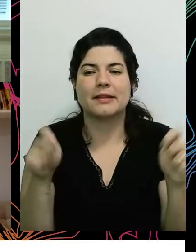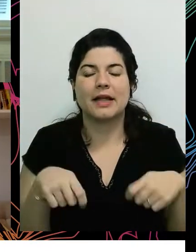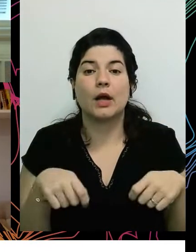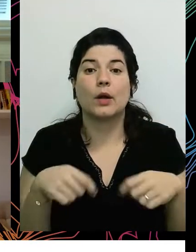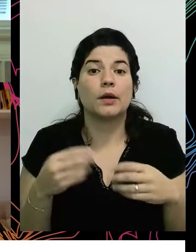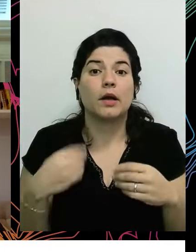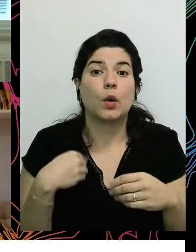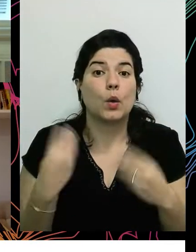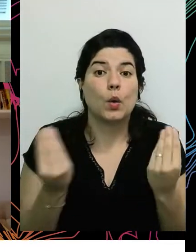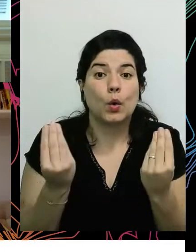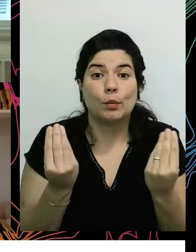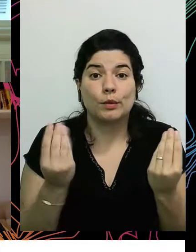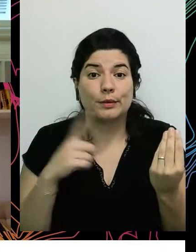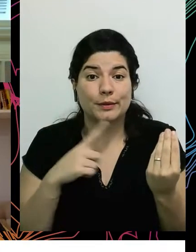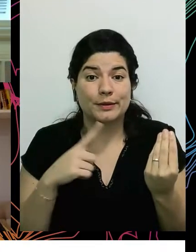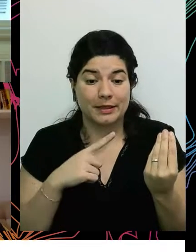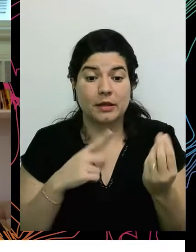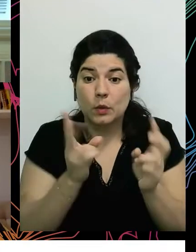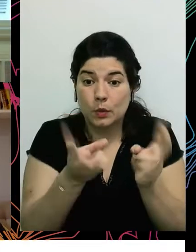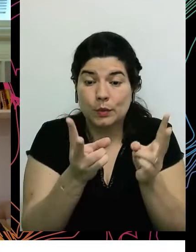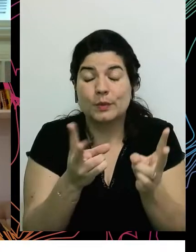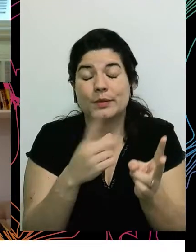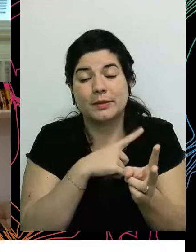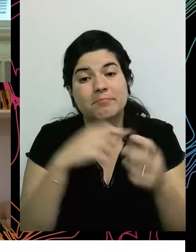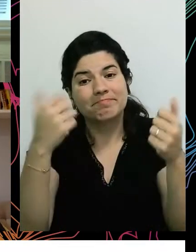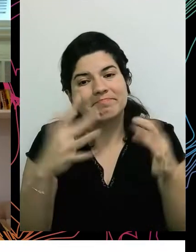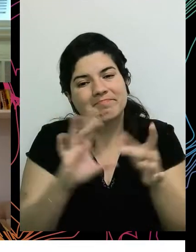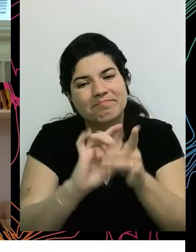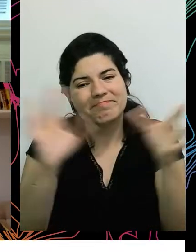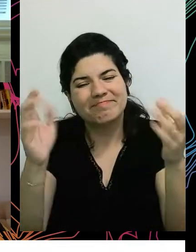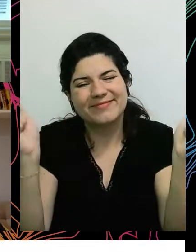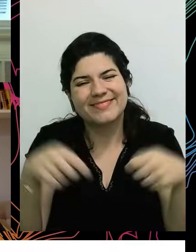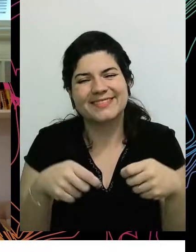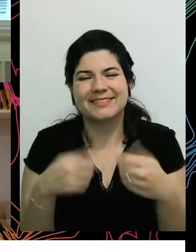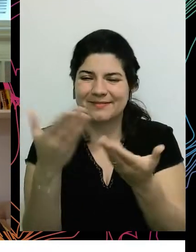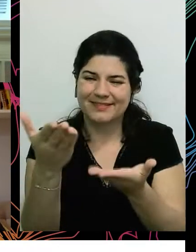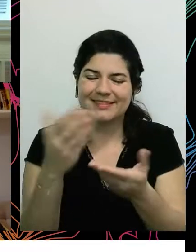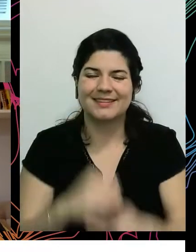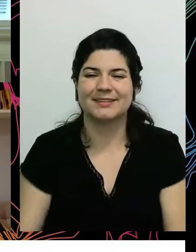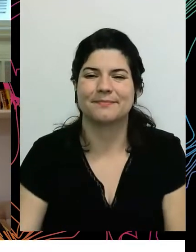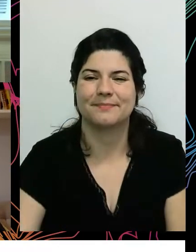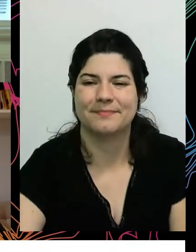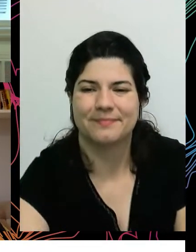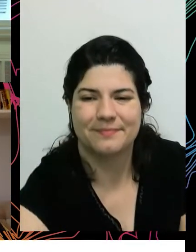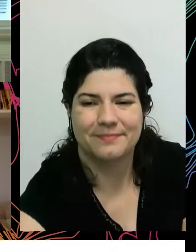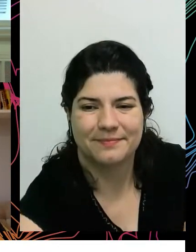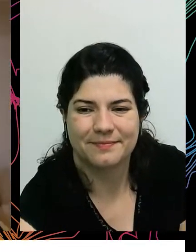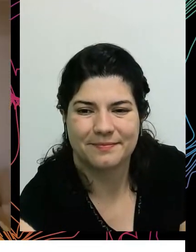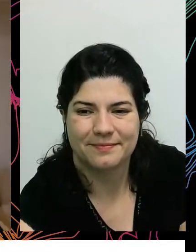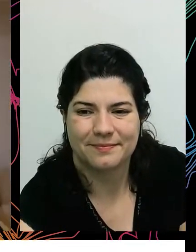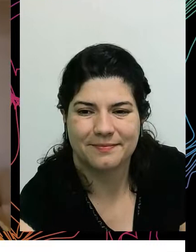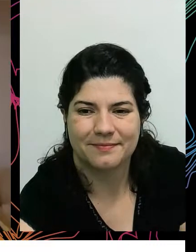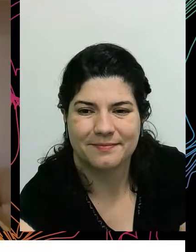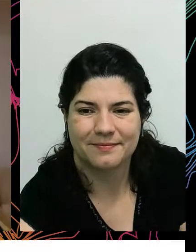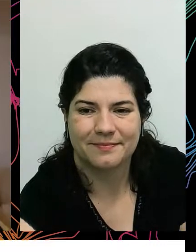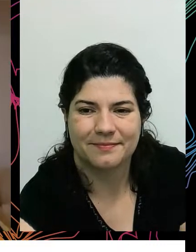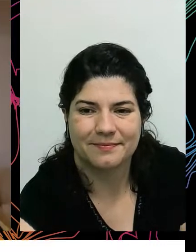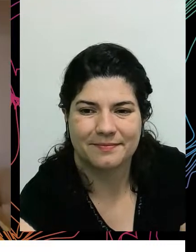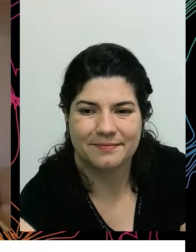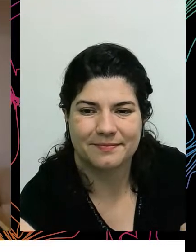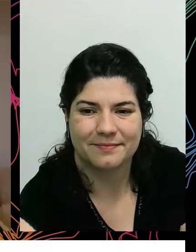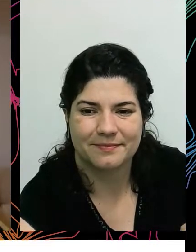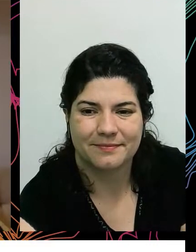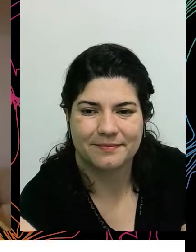grandes gargalos ainda que permanecem. Fica à vontade, você está com a palavra. Bem, boa tarde. Primeiramente, eu